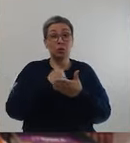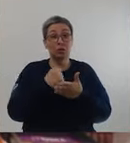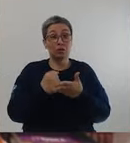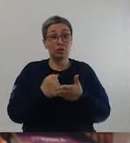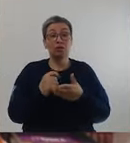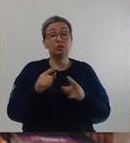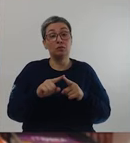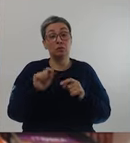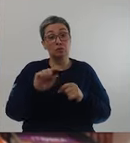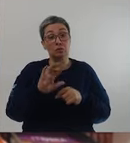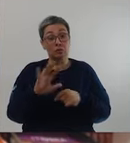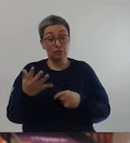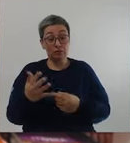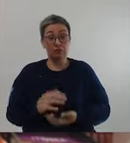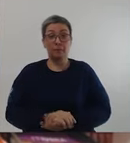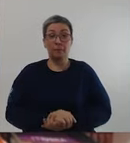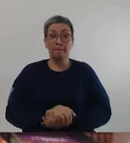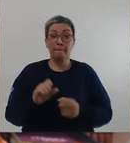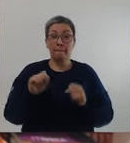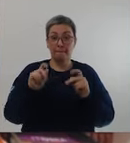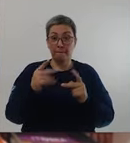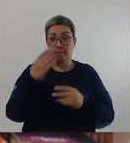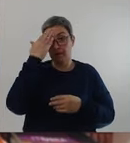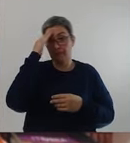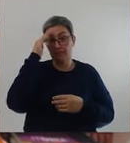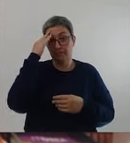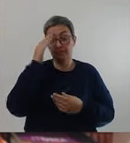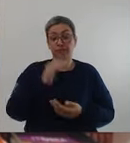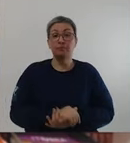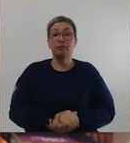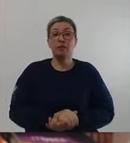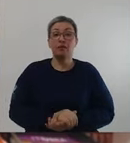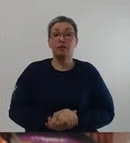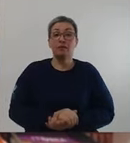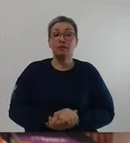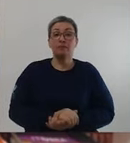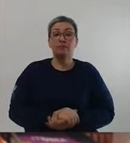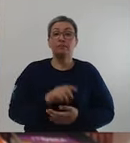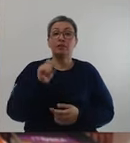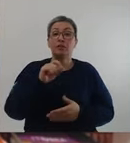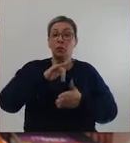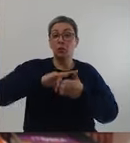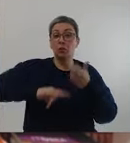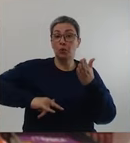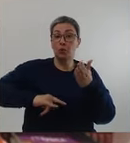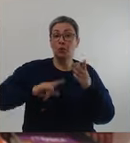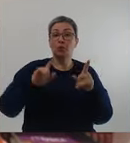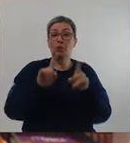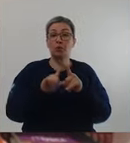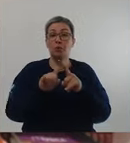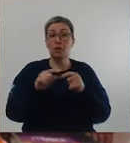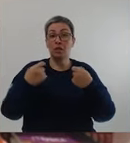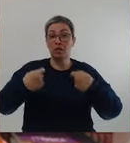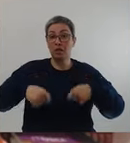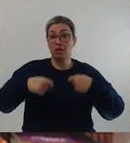reconhecida em cartório. Nesses casos, ok? Eu acho que deu para você entender, né? Os